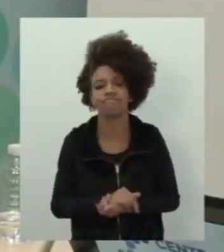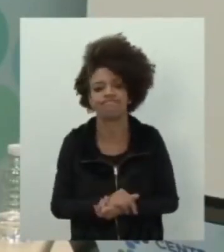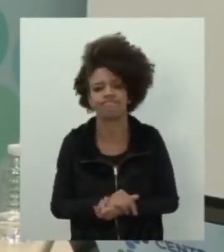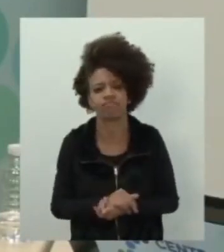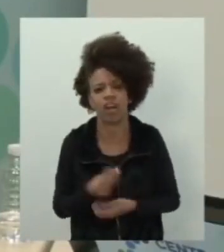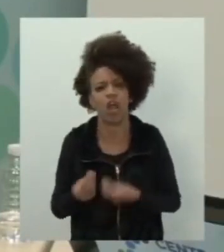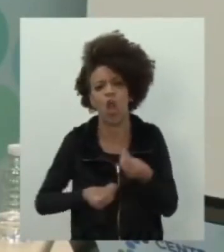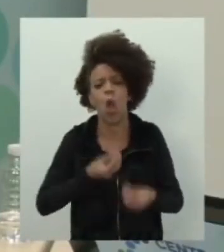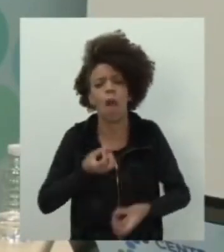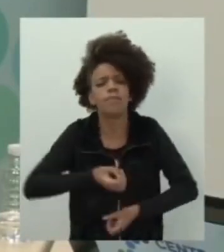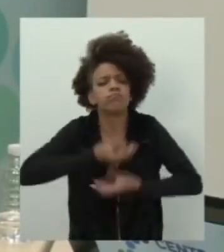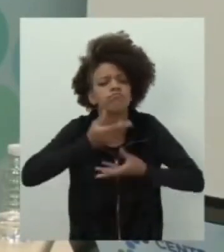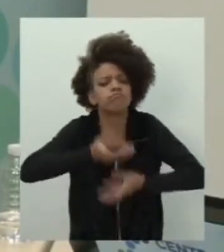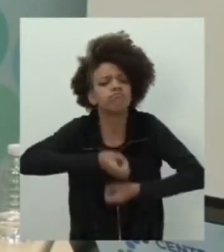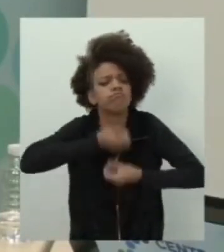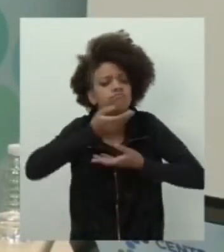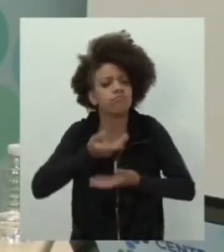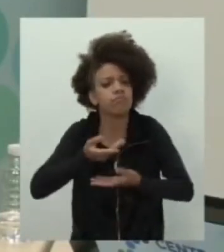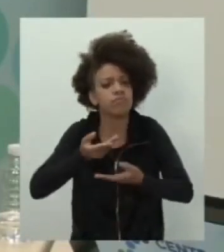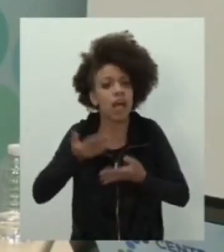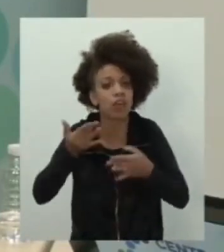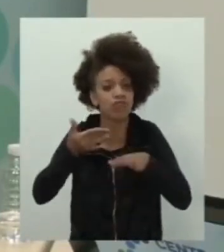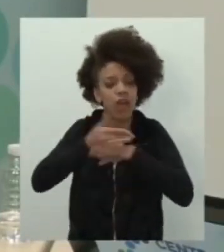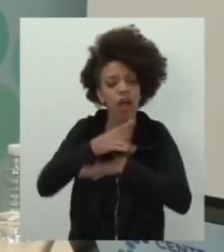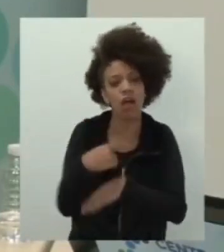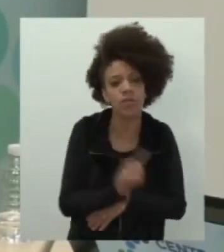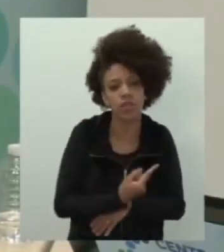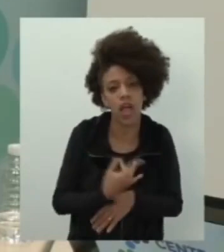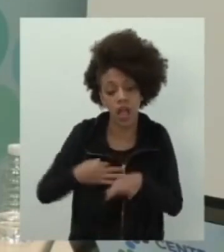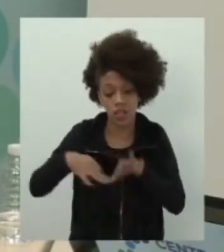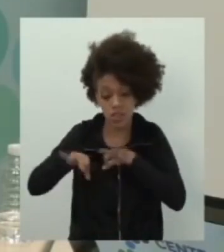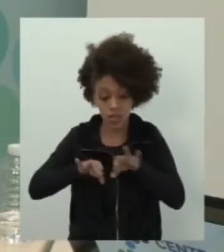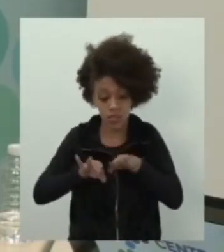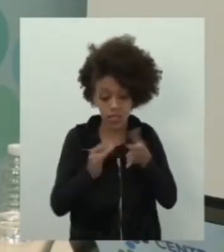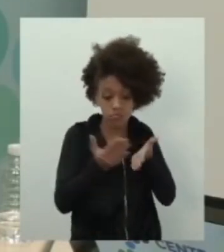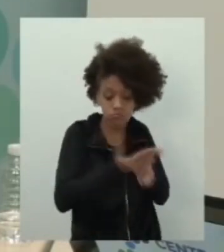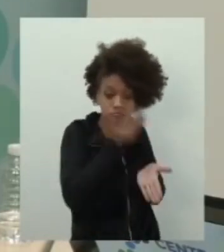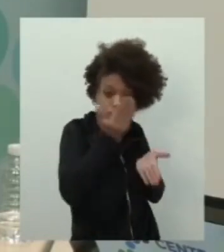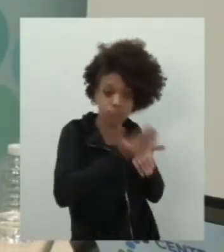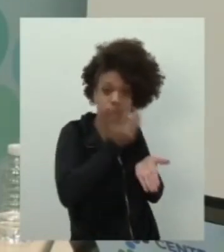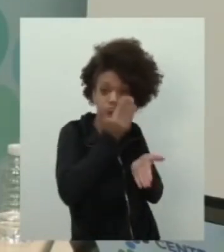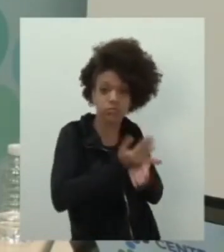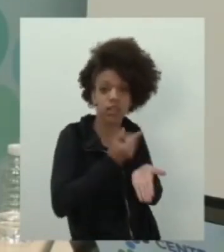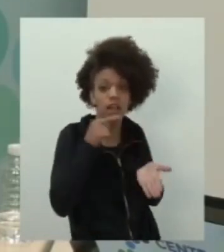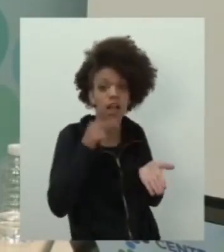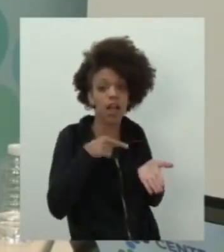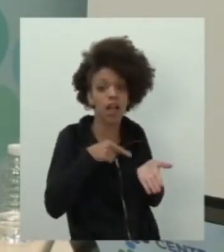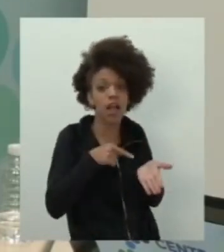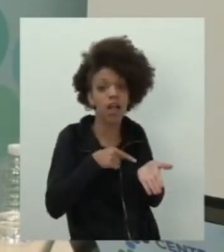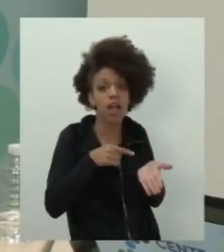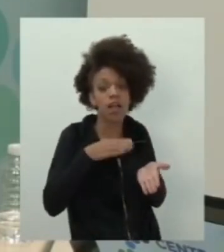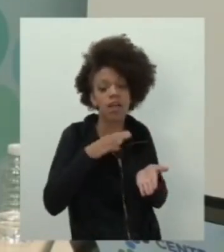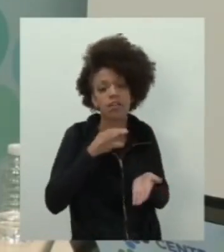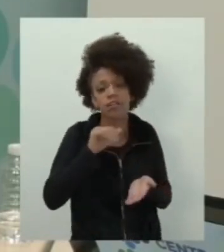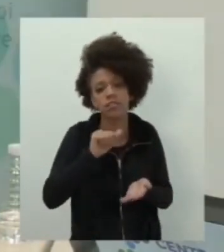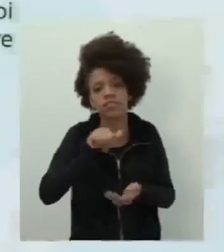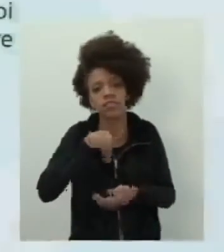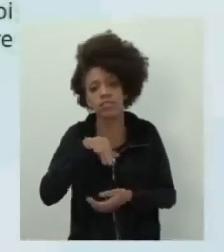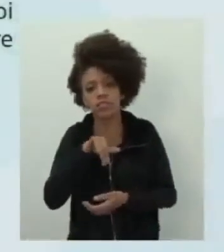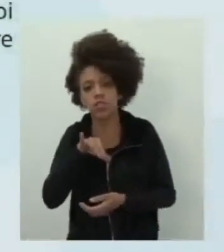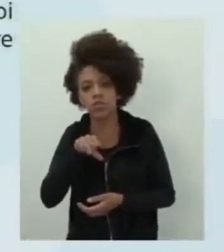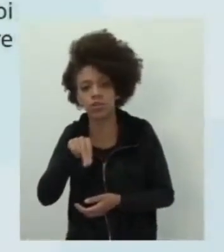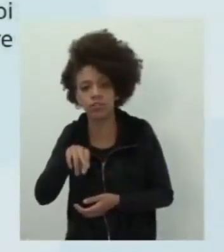que essas poesias chegaram até nós? Elas foram organizadas em livros, e esses livros eram chamados de cancioneiros. Olha na tela, o